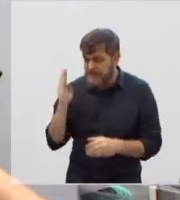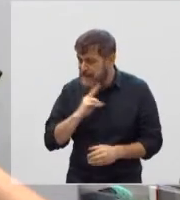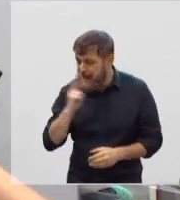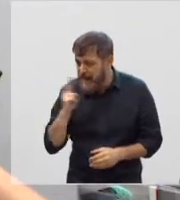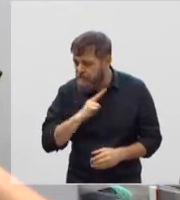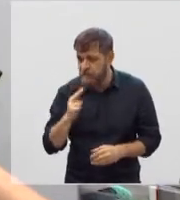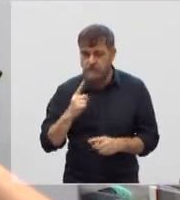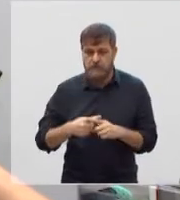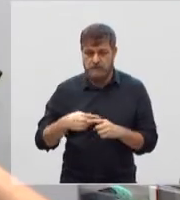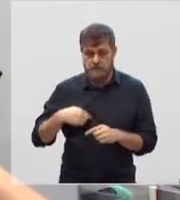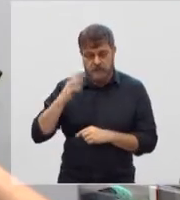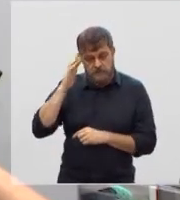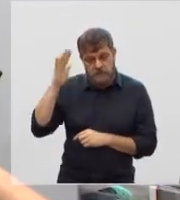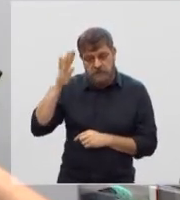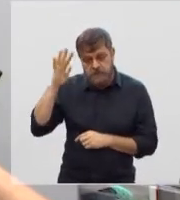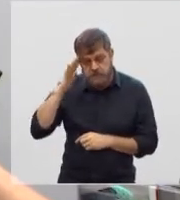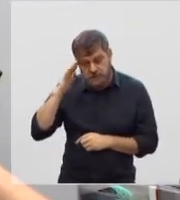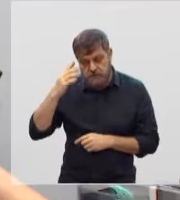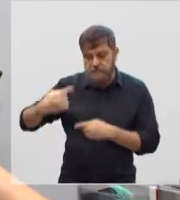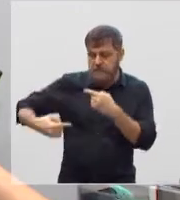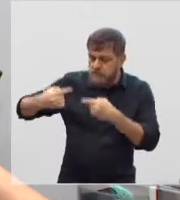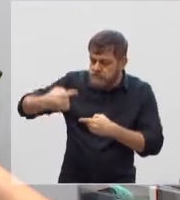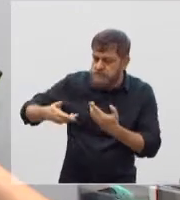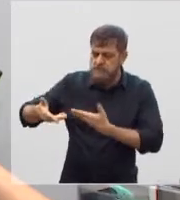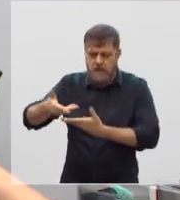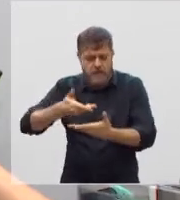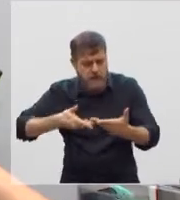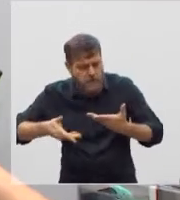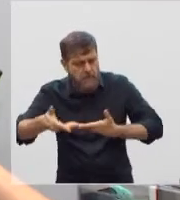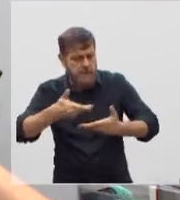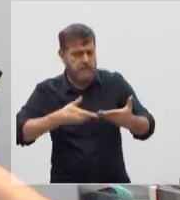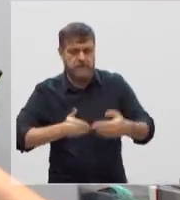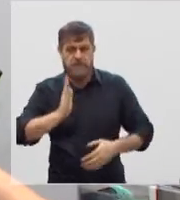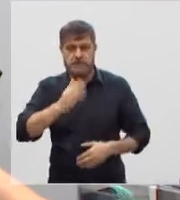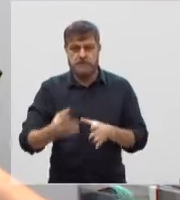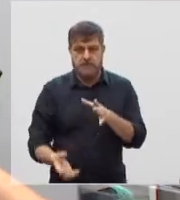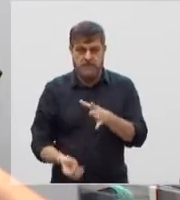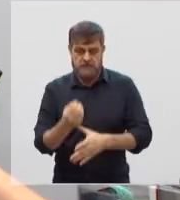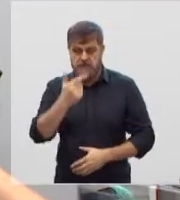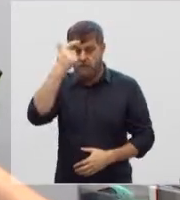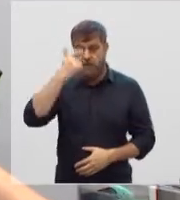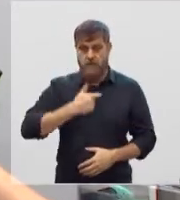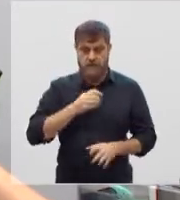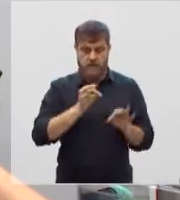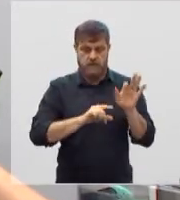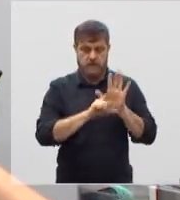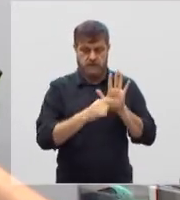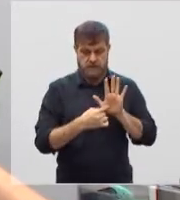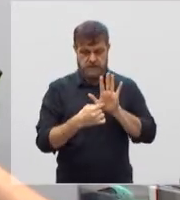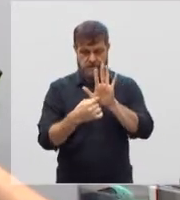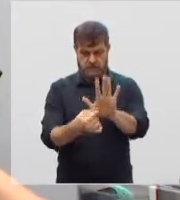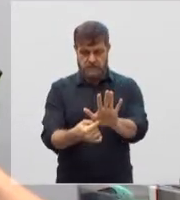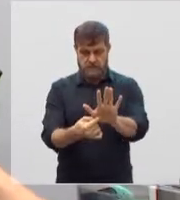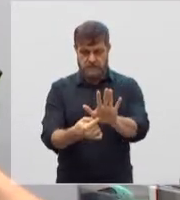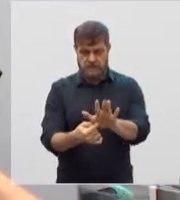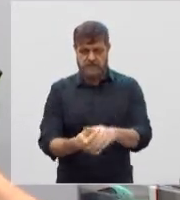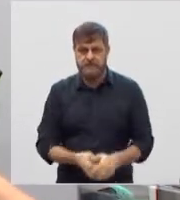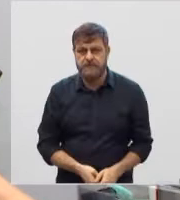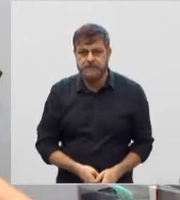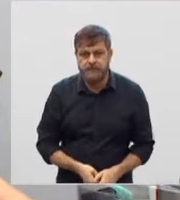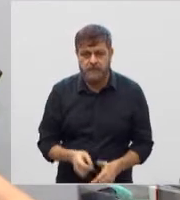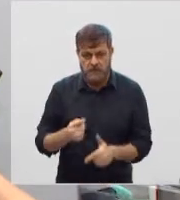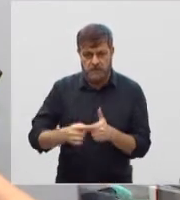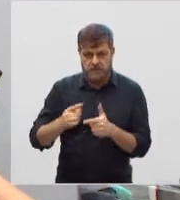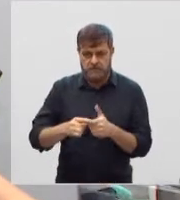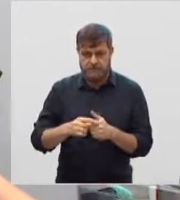urgências em projetos que eu imagino que tem que haver uma discussão mais ampla. Já chegou casos de eu apresentar um projeto sobre a questão